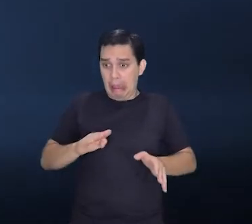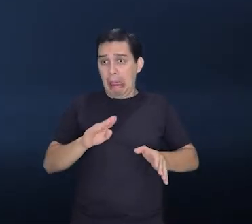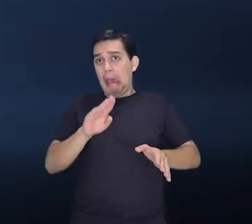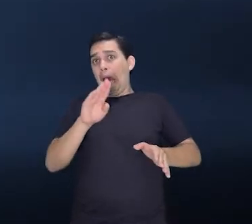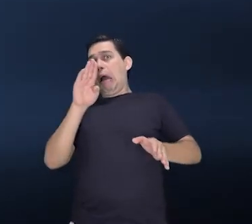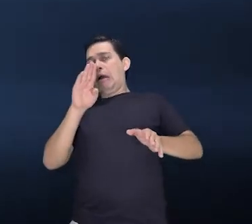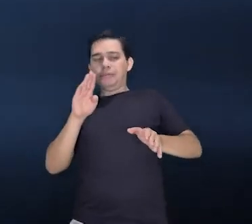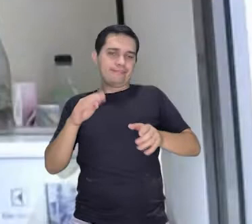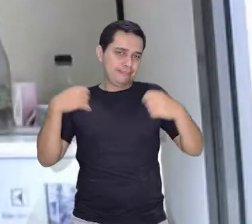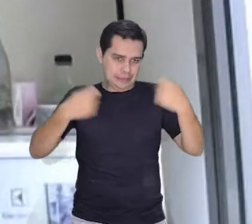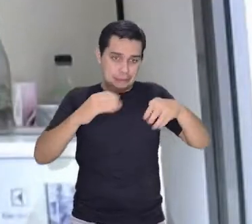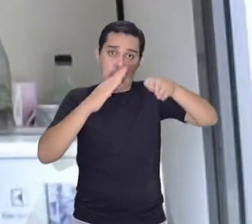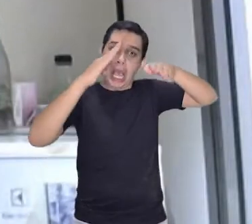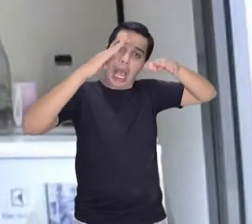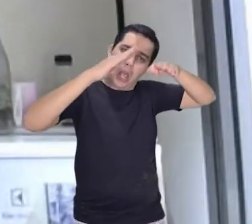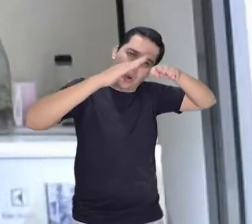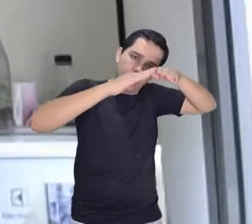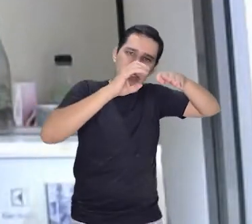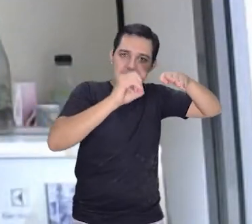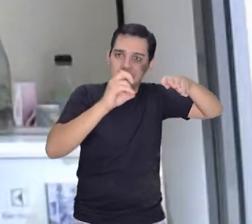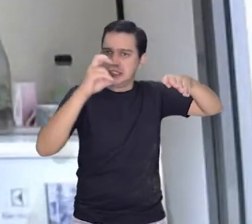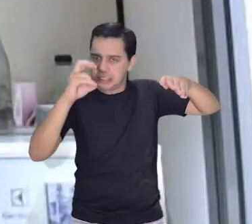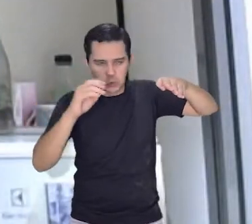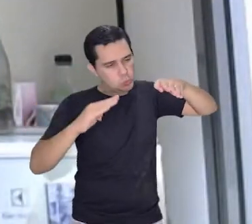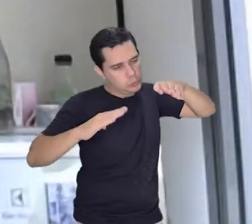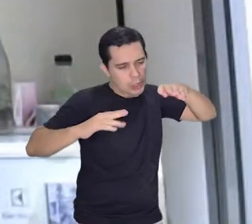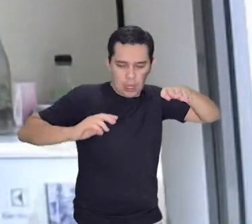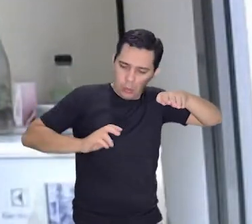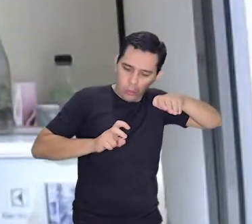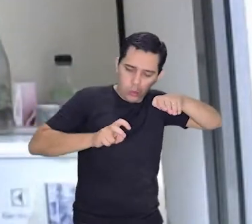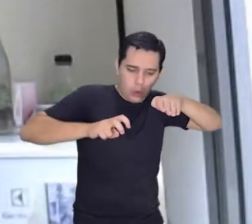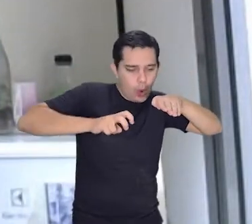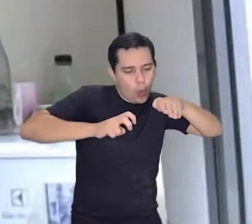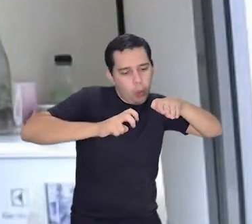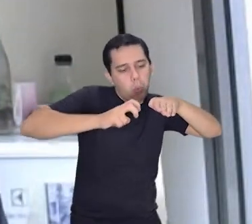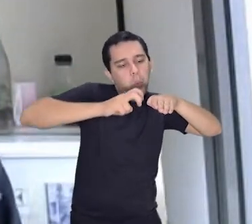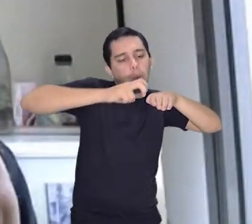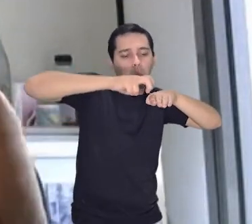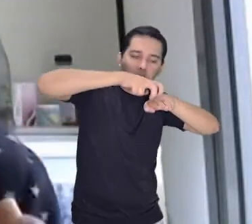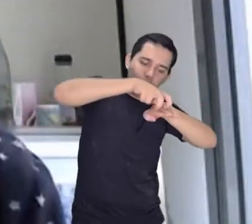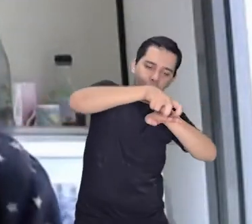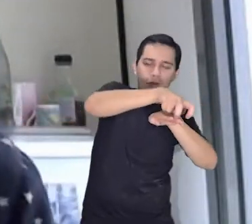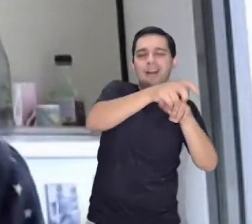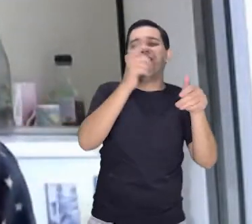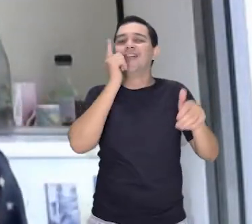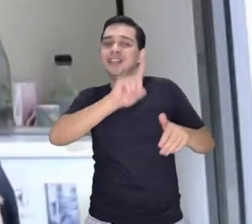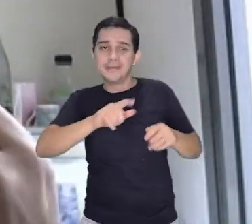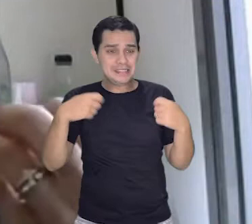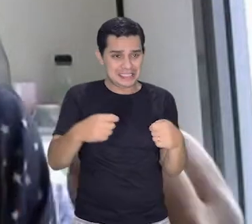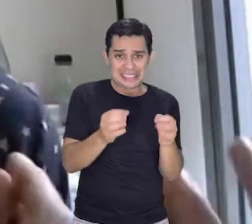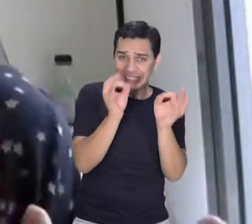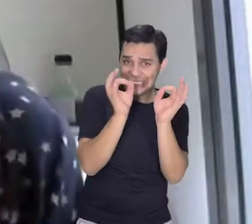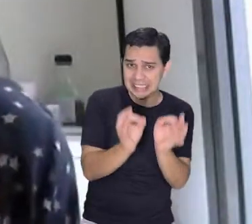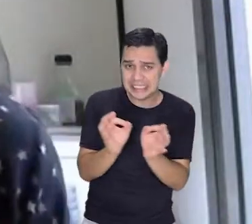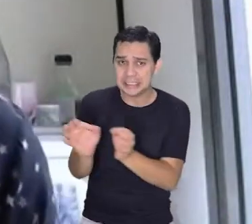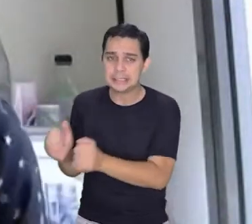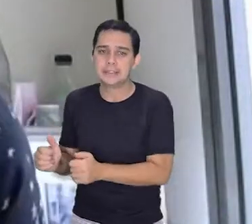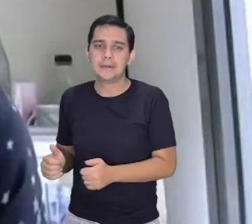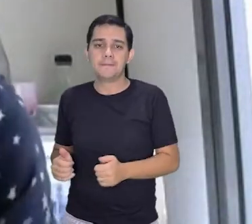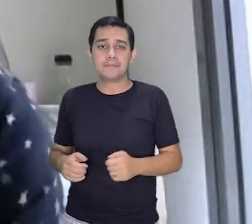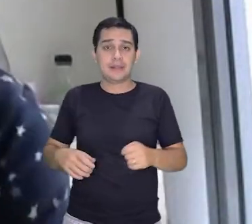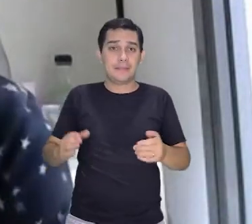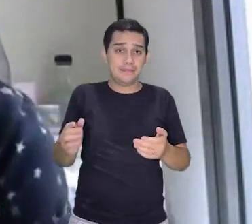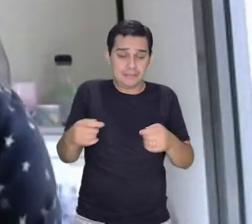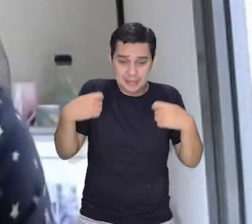se dê autonomia às pessoas com deficiência, né? Que elas tenham essa liberdade dessa mobilidade